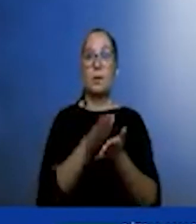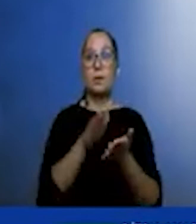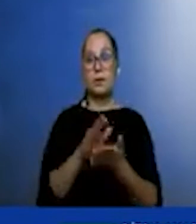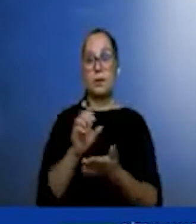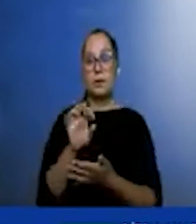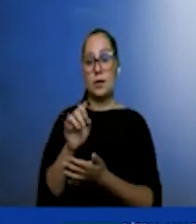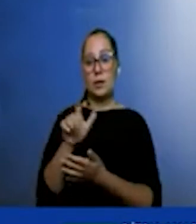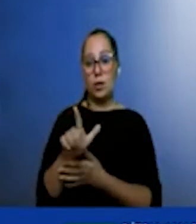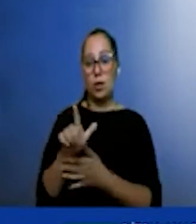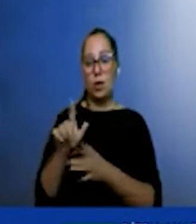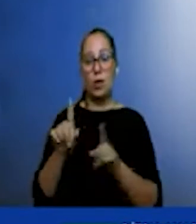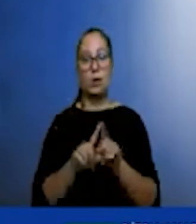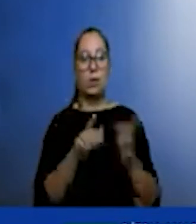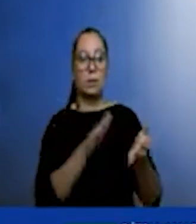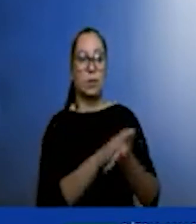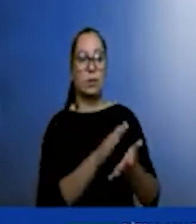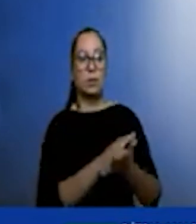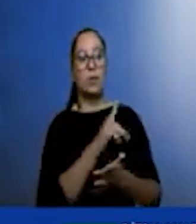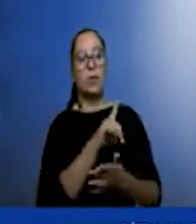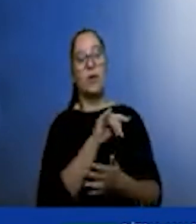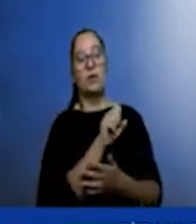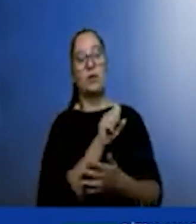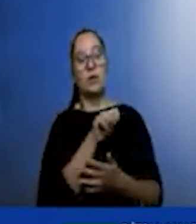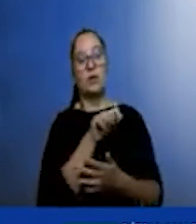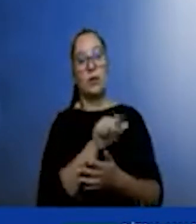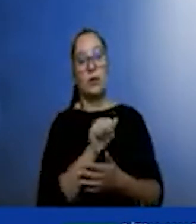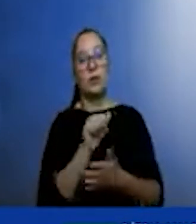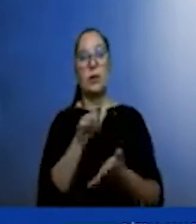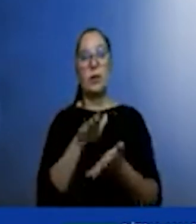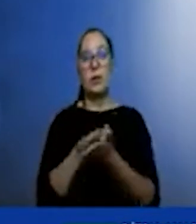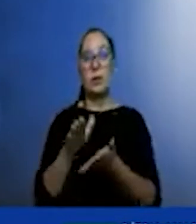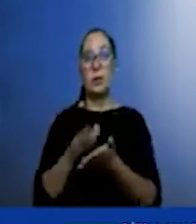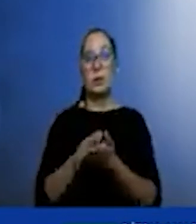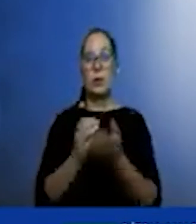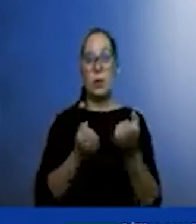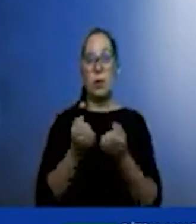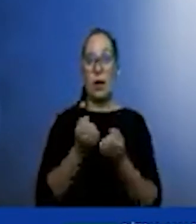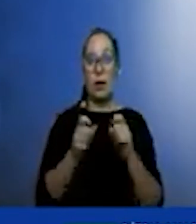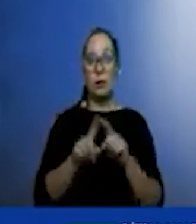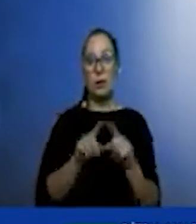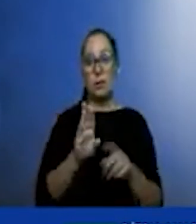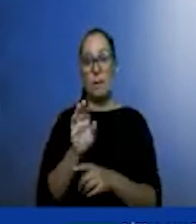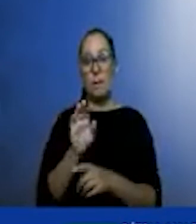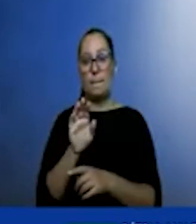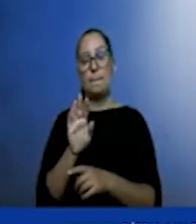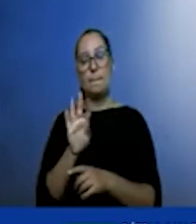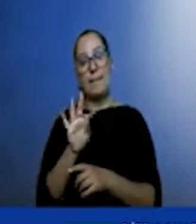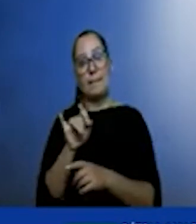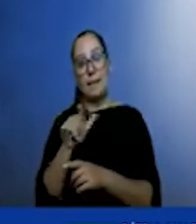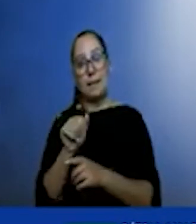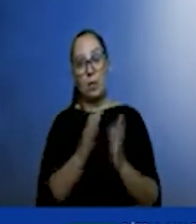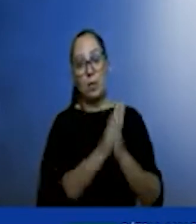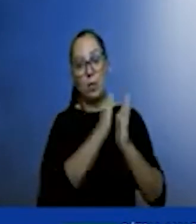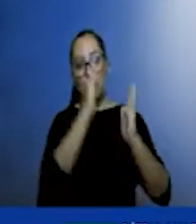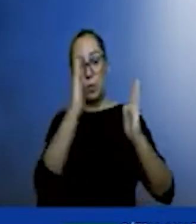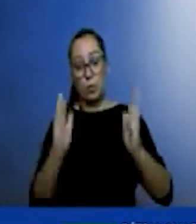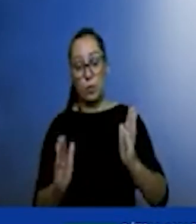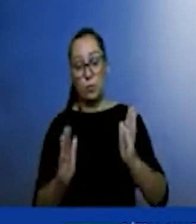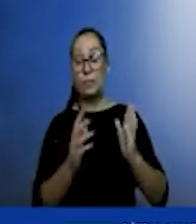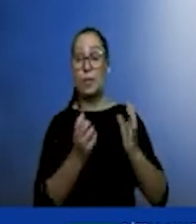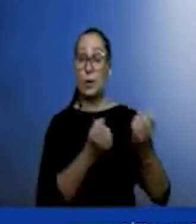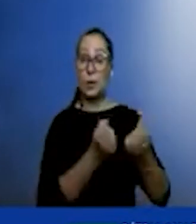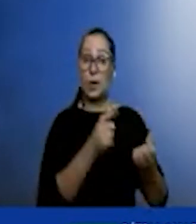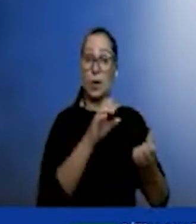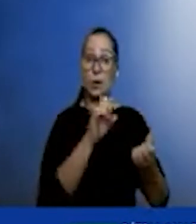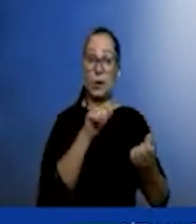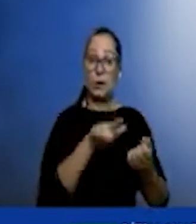gasolina, a produção dos carros, a produção da bateria, boto tudo na conta, até a outra ponta da queima, o carro etanol E100